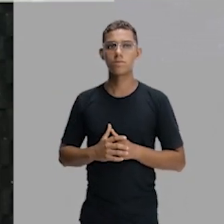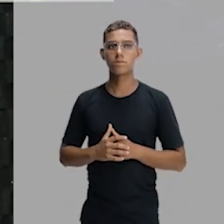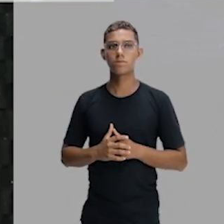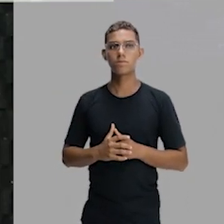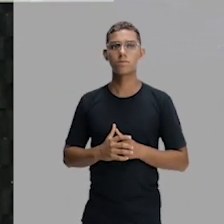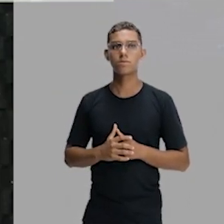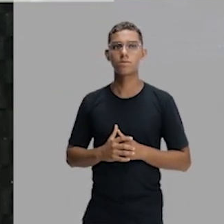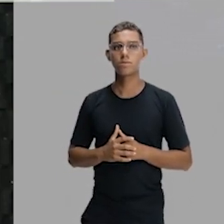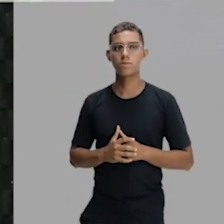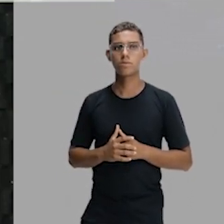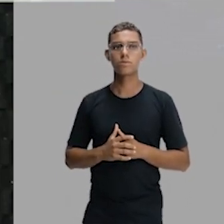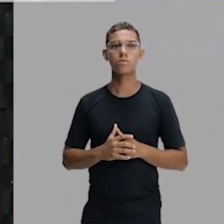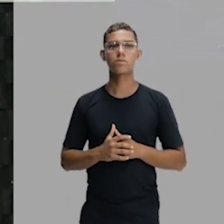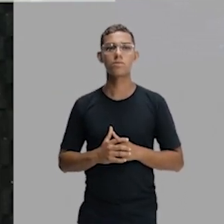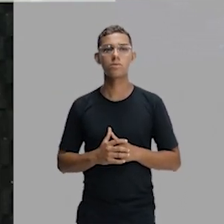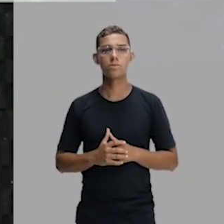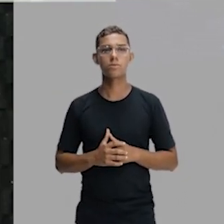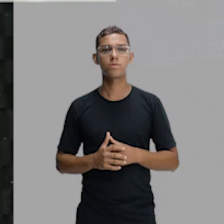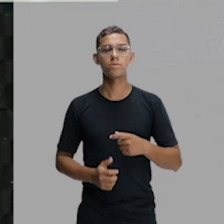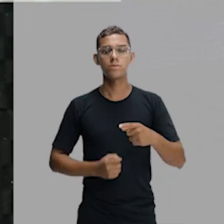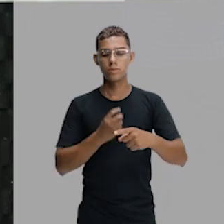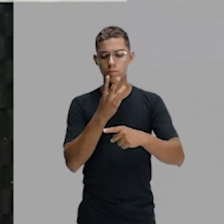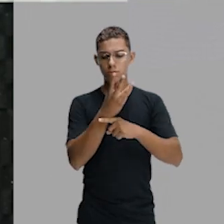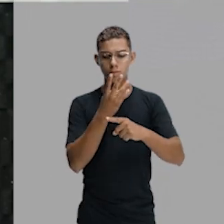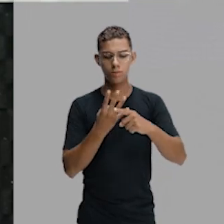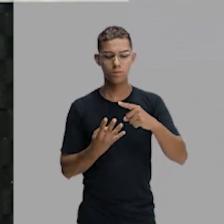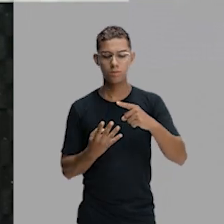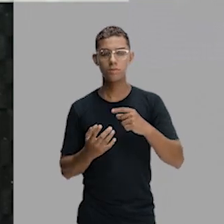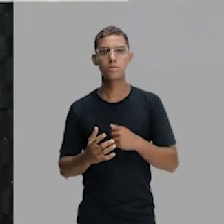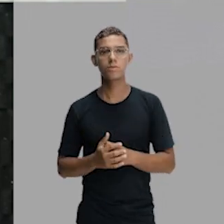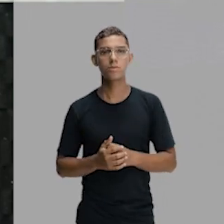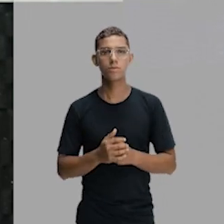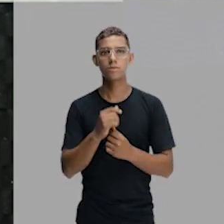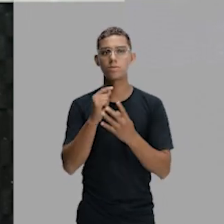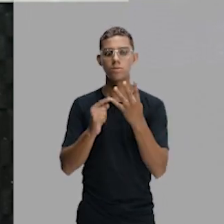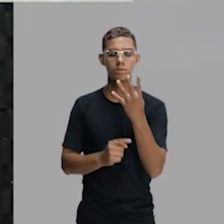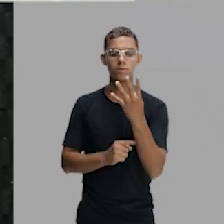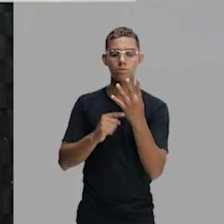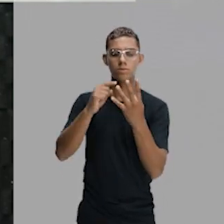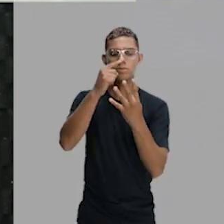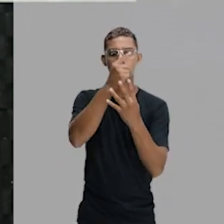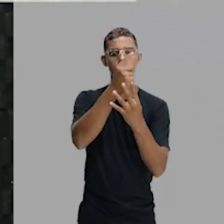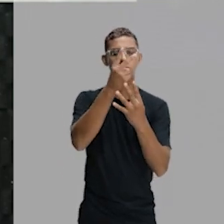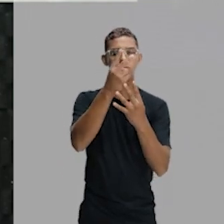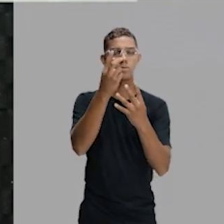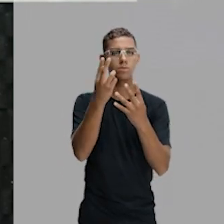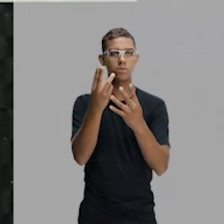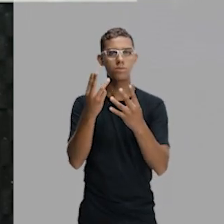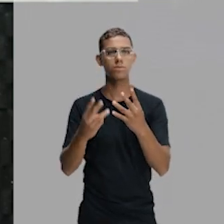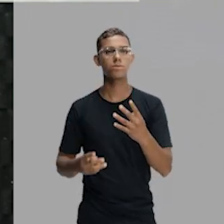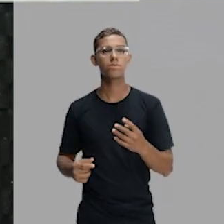é 3/4. Por quê? De 4 possibilidades,